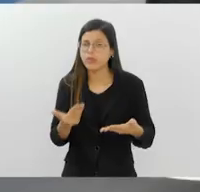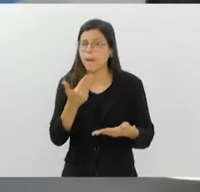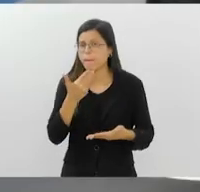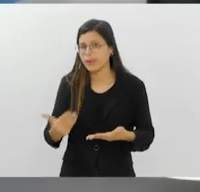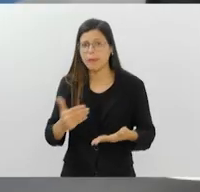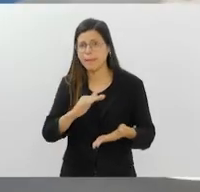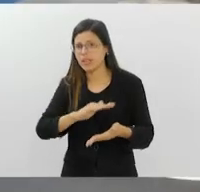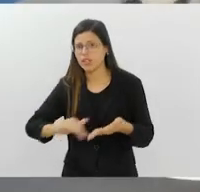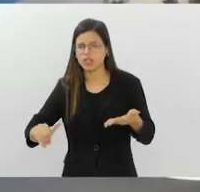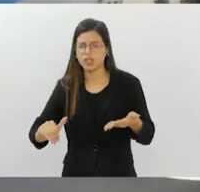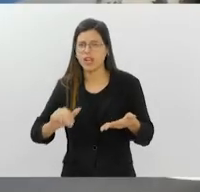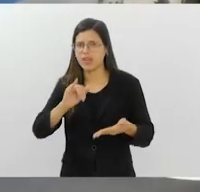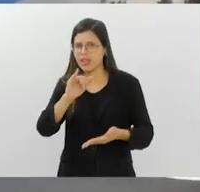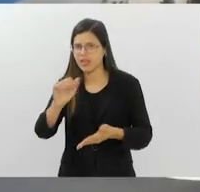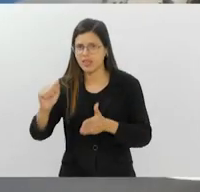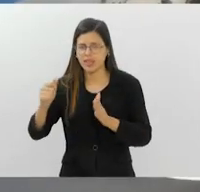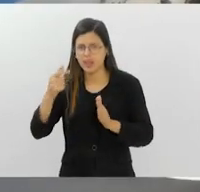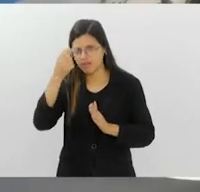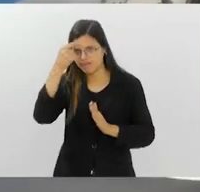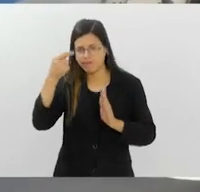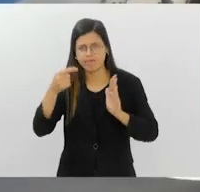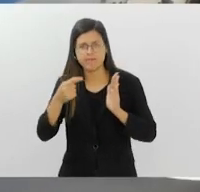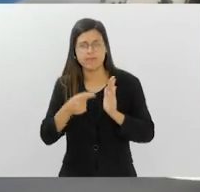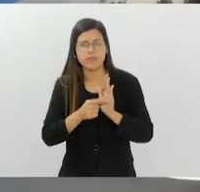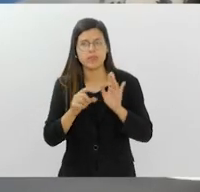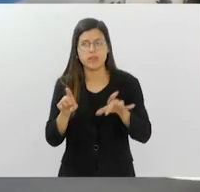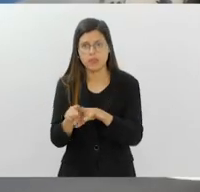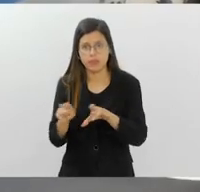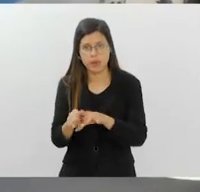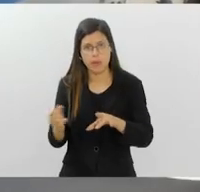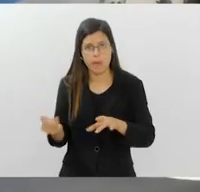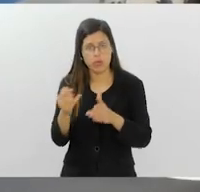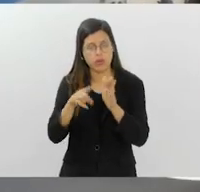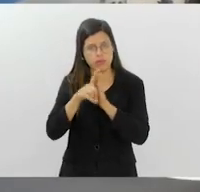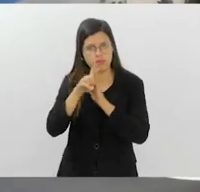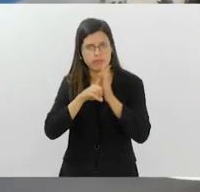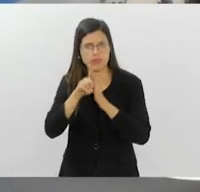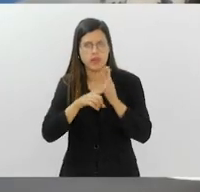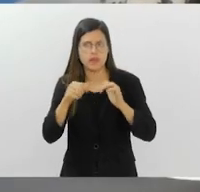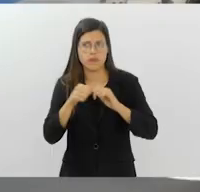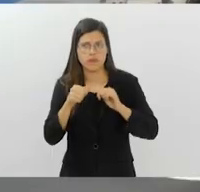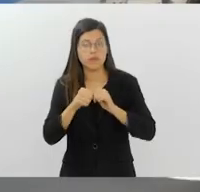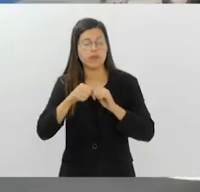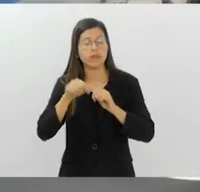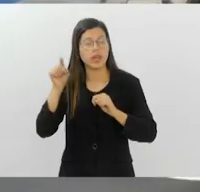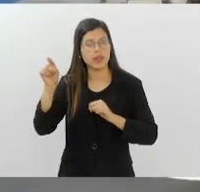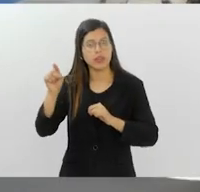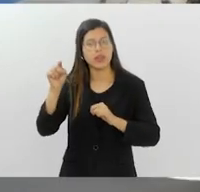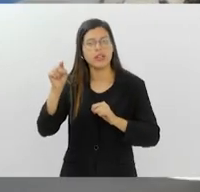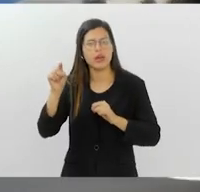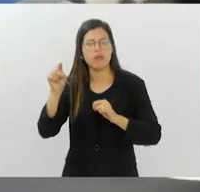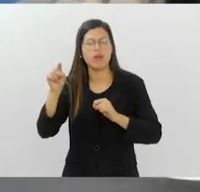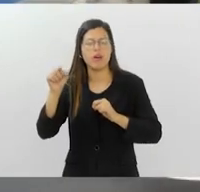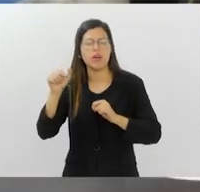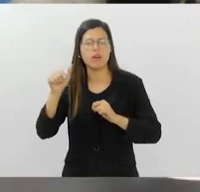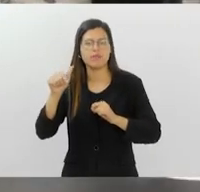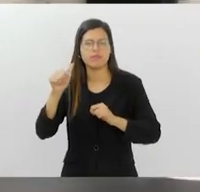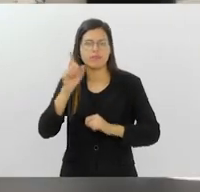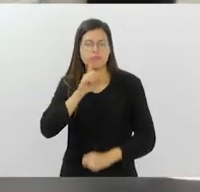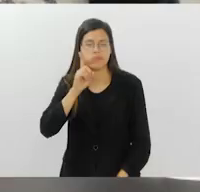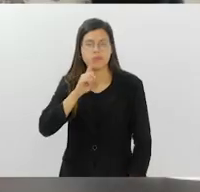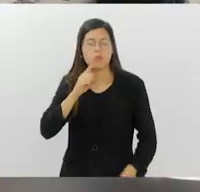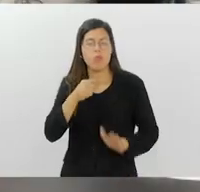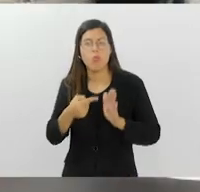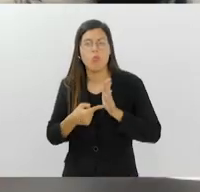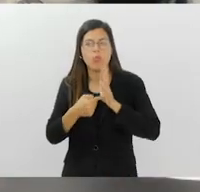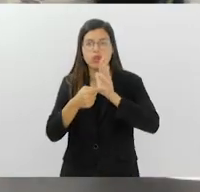tecnologia da ia inclusive vale o destaque de uma pesquisa que foi feita no congresso americano para demonstrar o quanto que essa